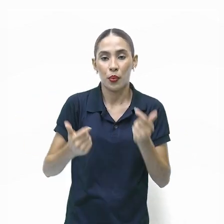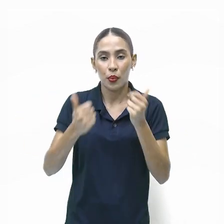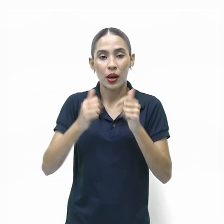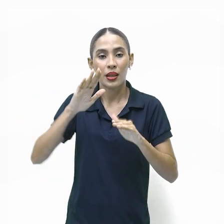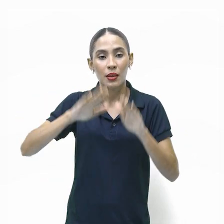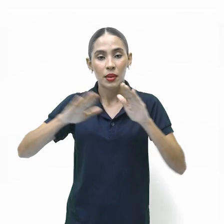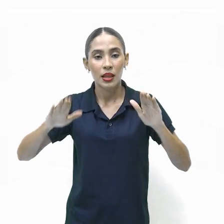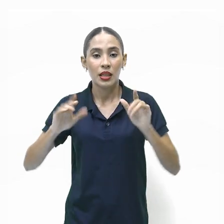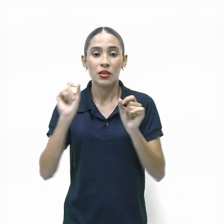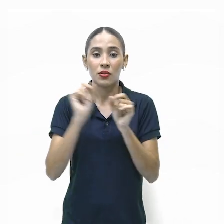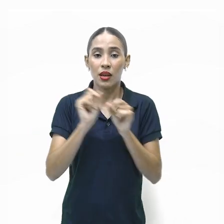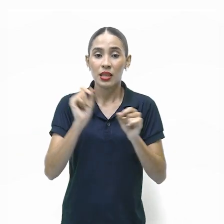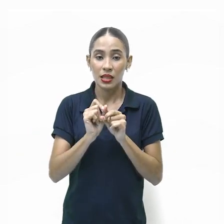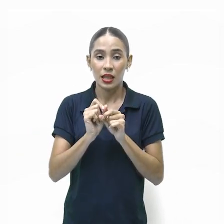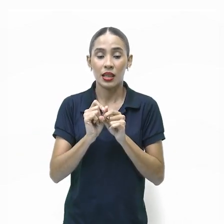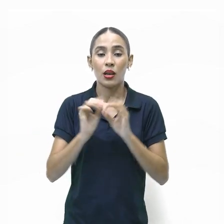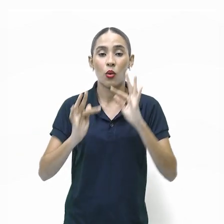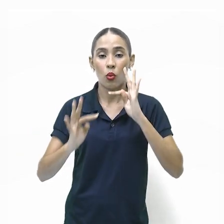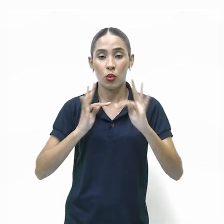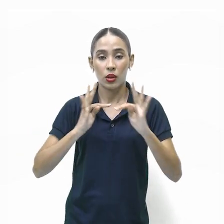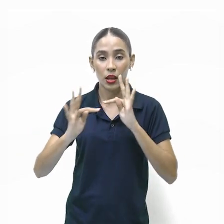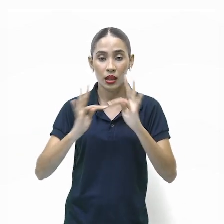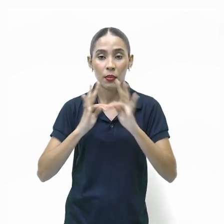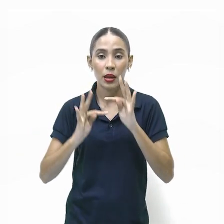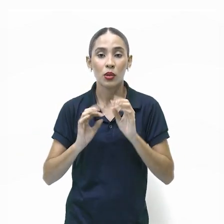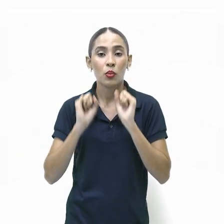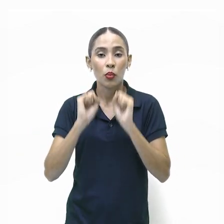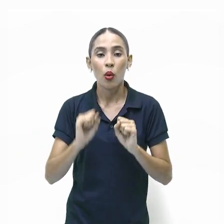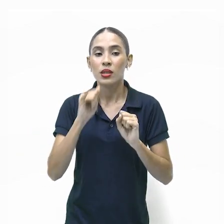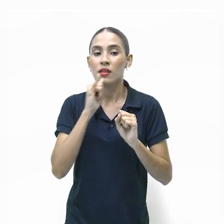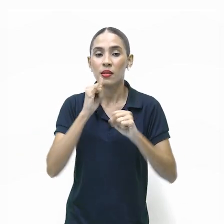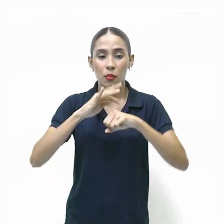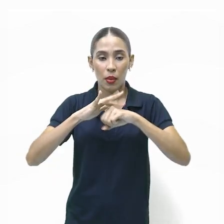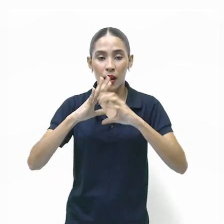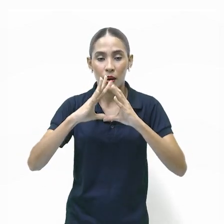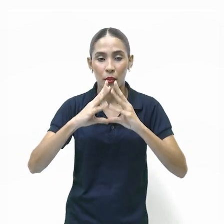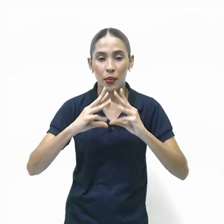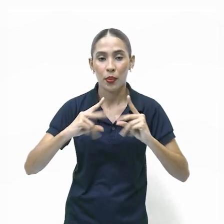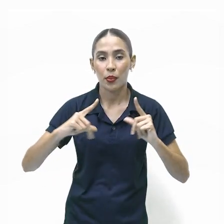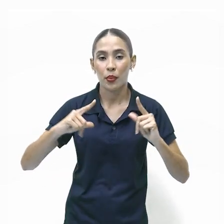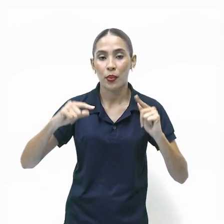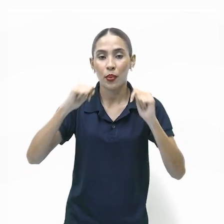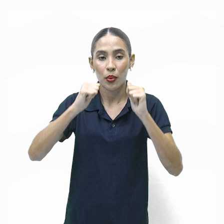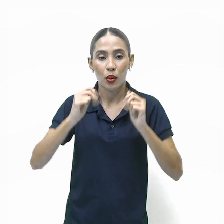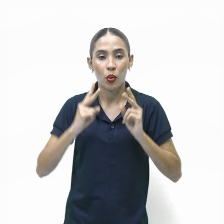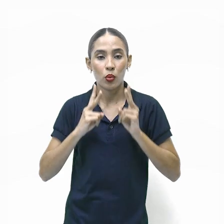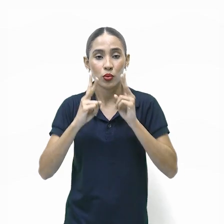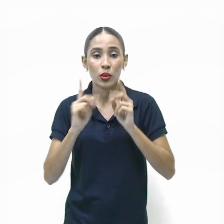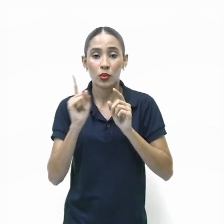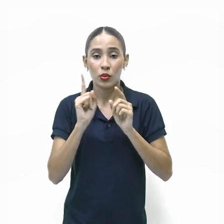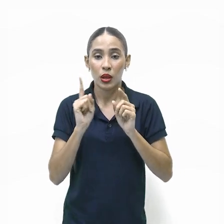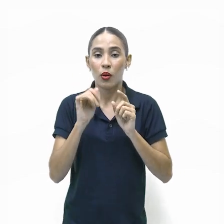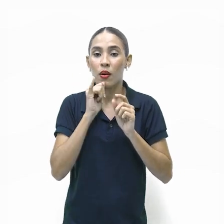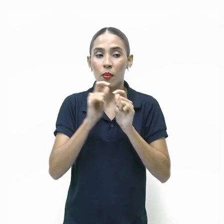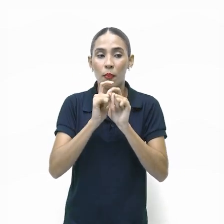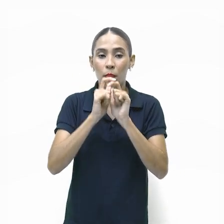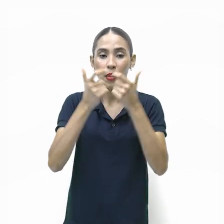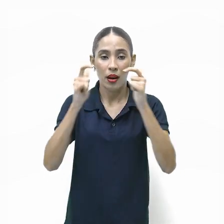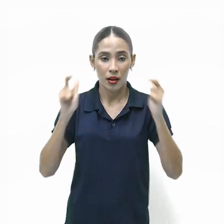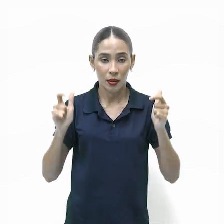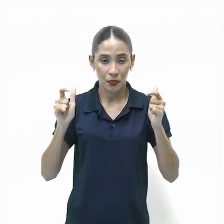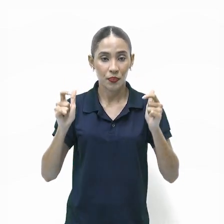Independente de realizar o tratamento, as lesões elas podem desaparecer, permanecer inalteradas ou aumentar em